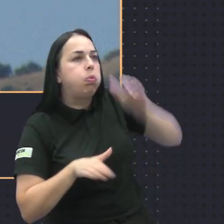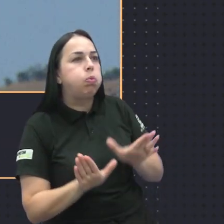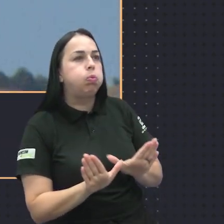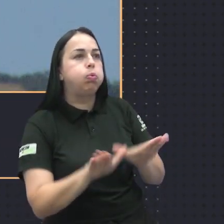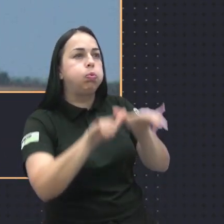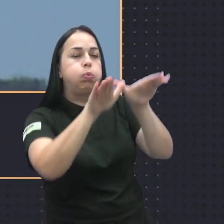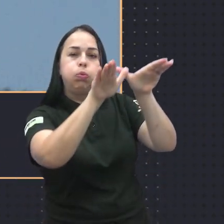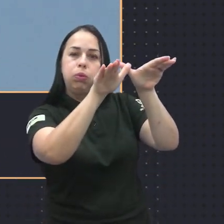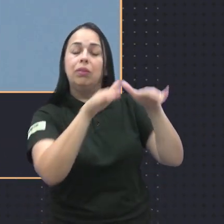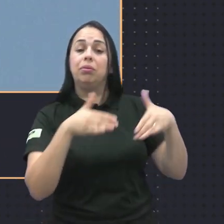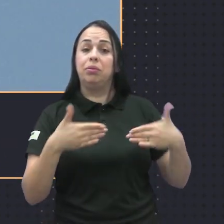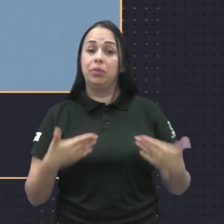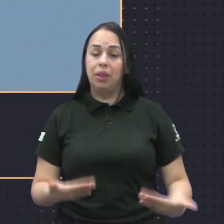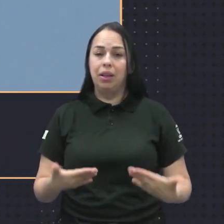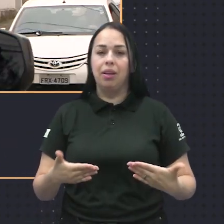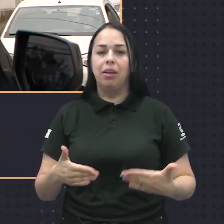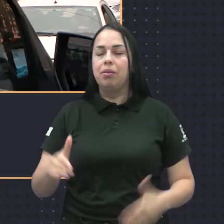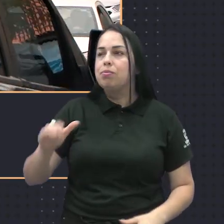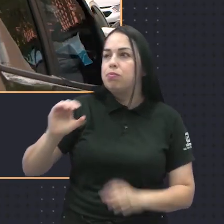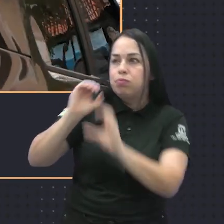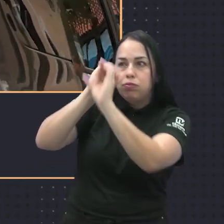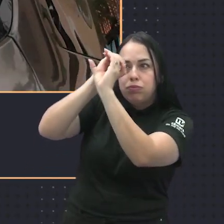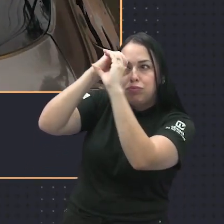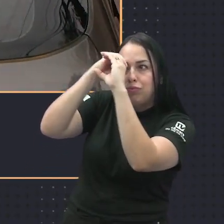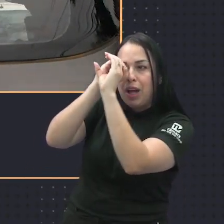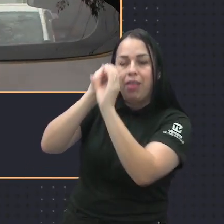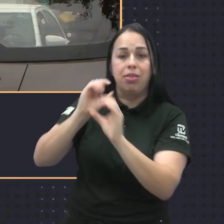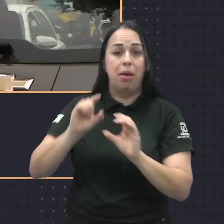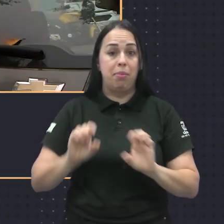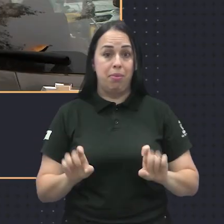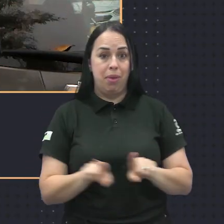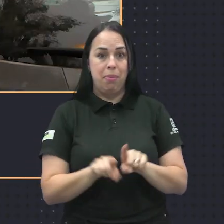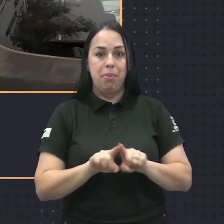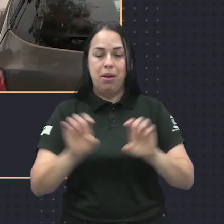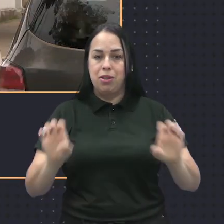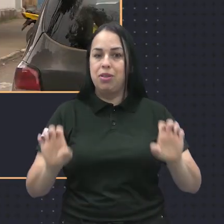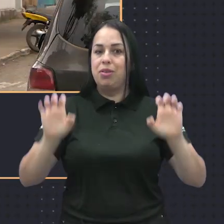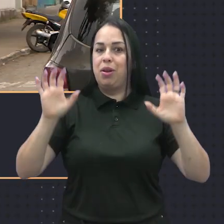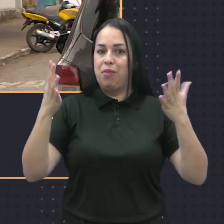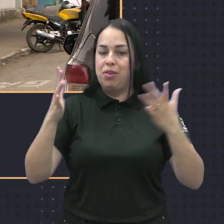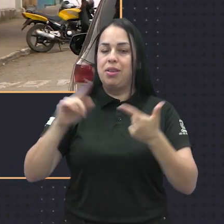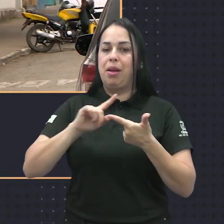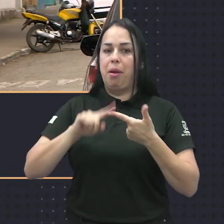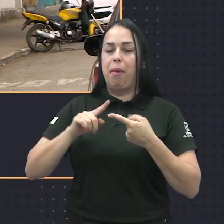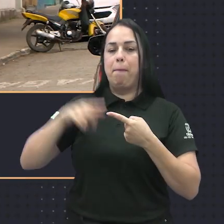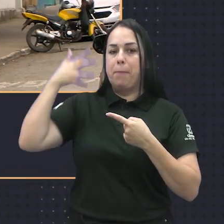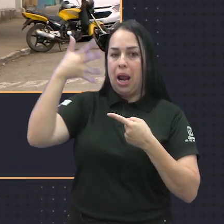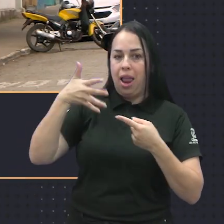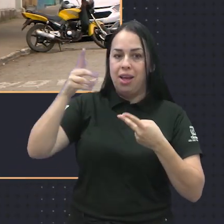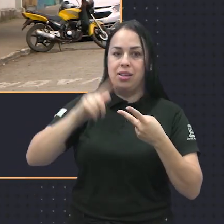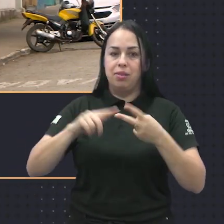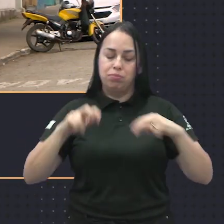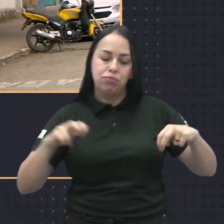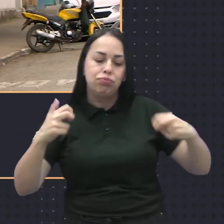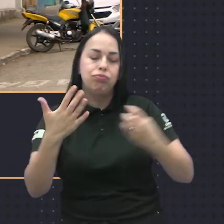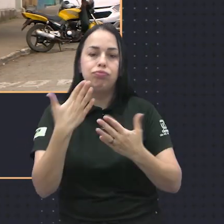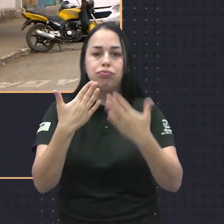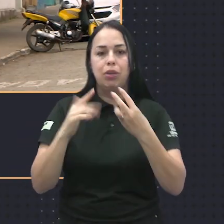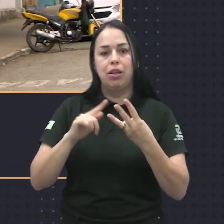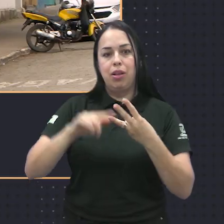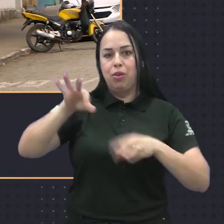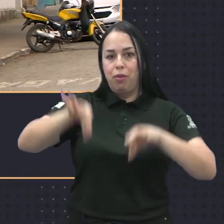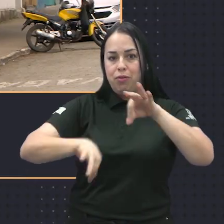do Distrito de São Francisco Xavier. Além da observação de aves, o festival conta com palestras, rodas de